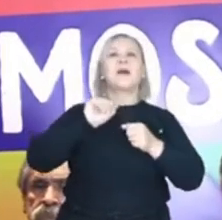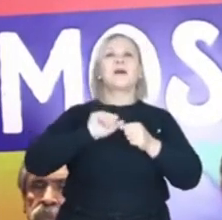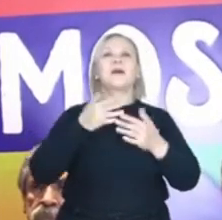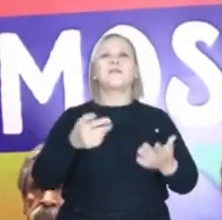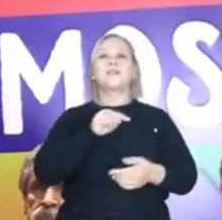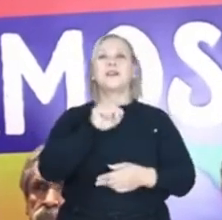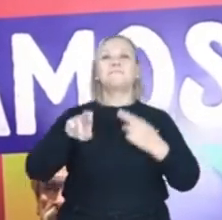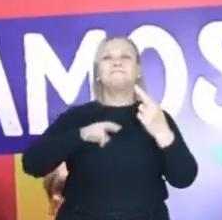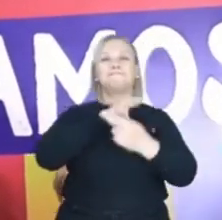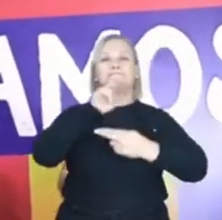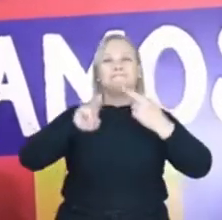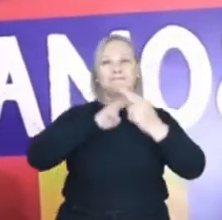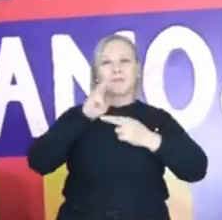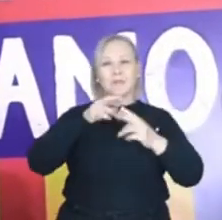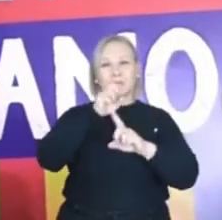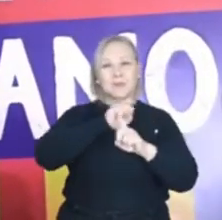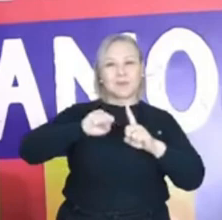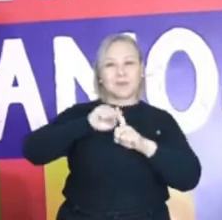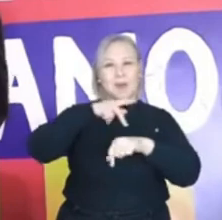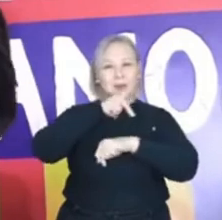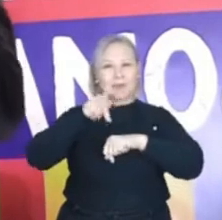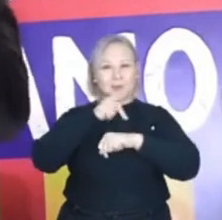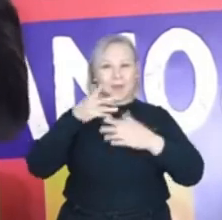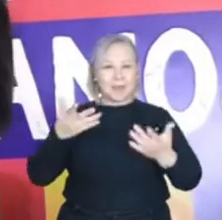essa revolução social nesse país